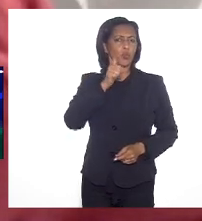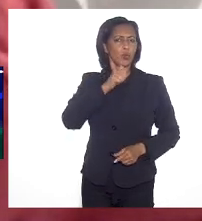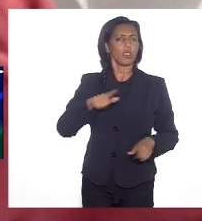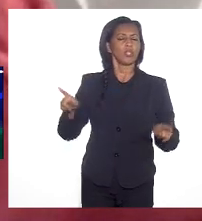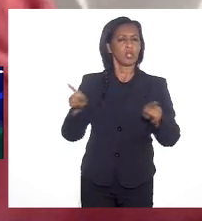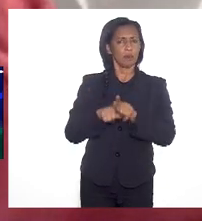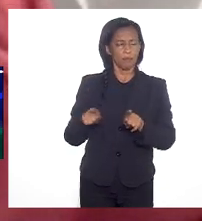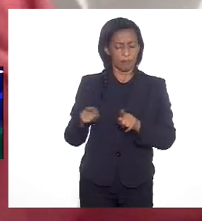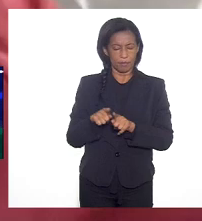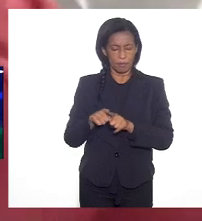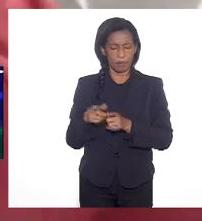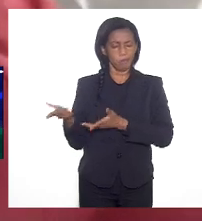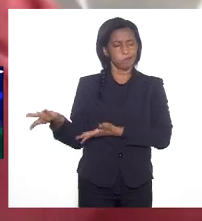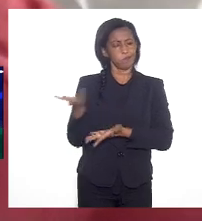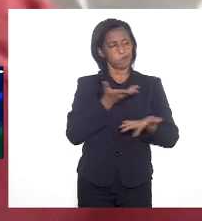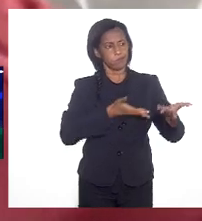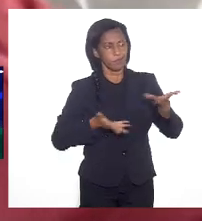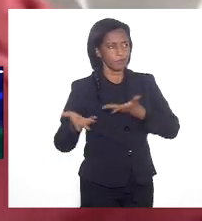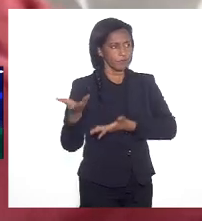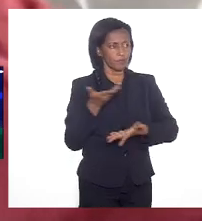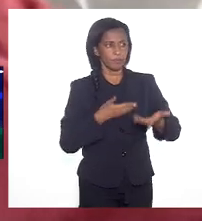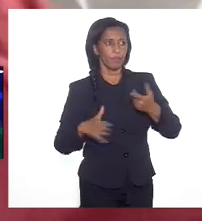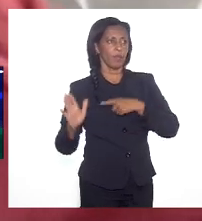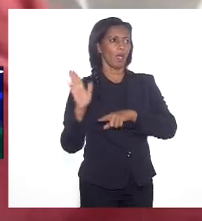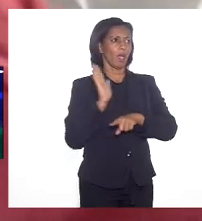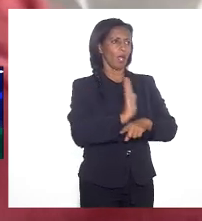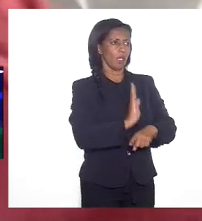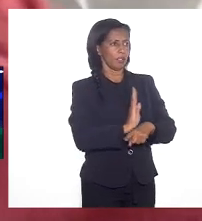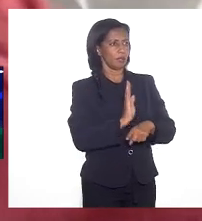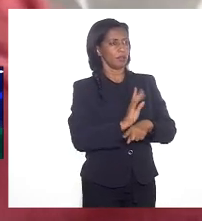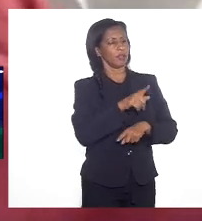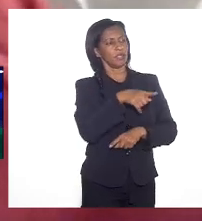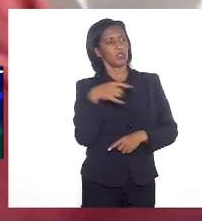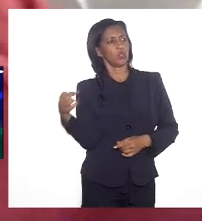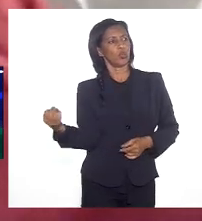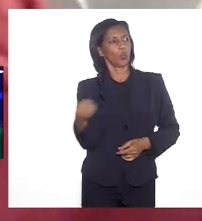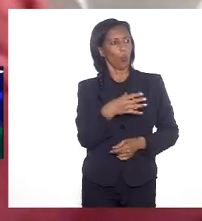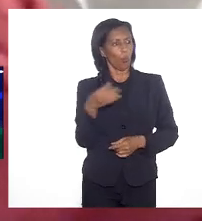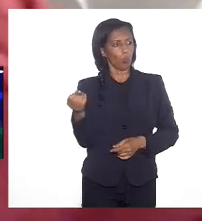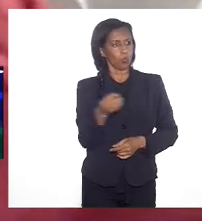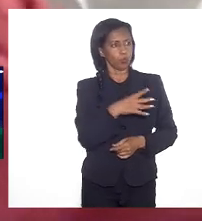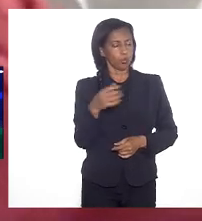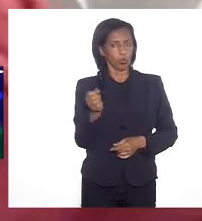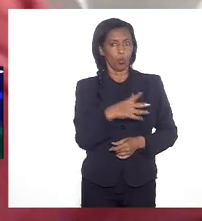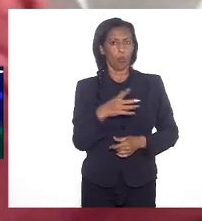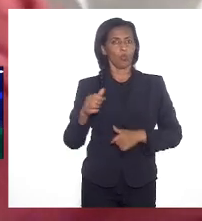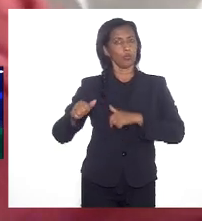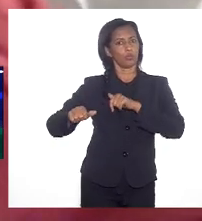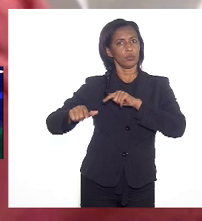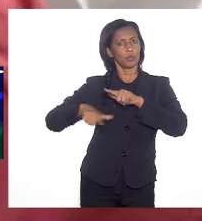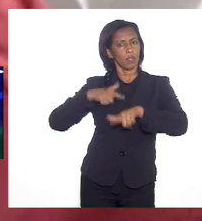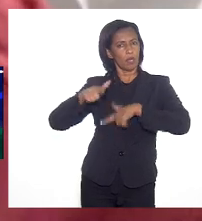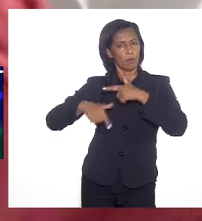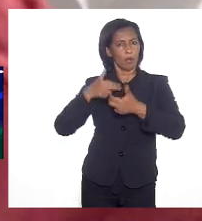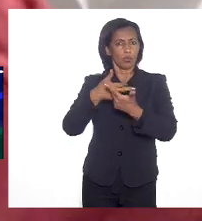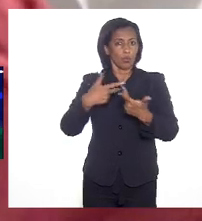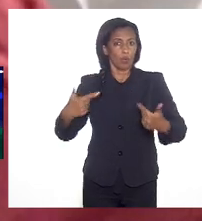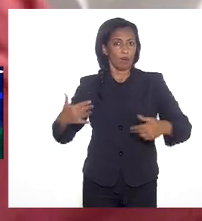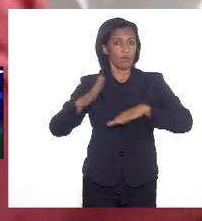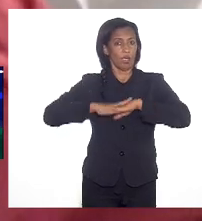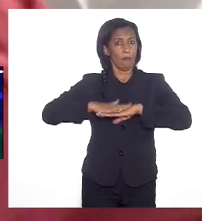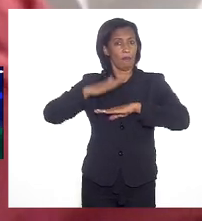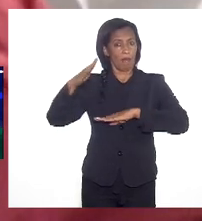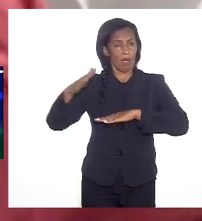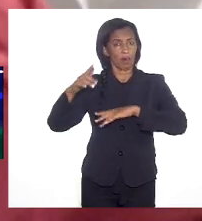colaborar nessa nova dinâmica de qualificar cada vez mais os